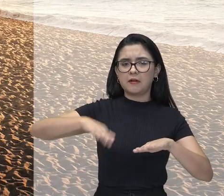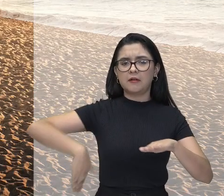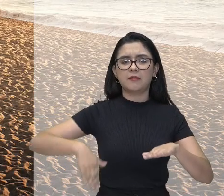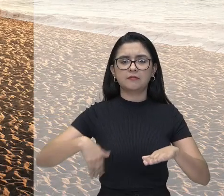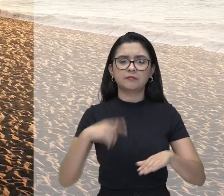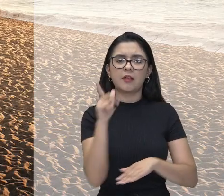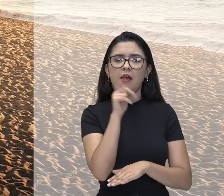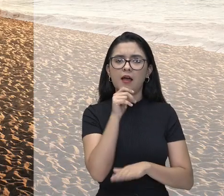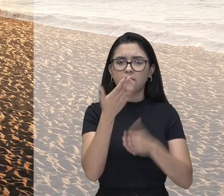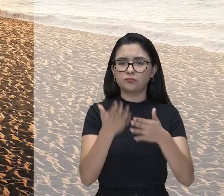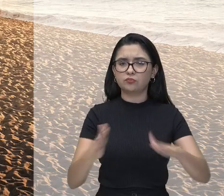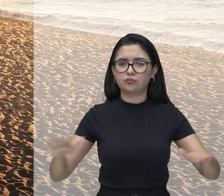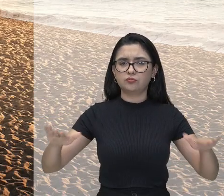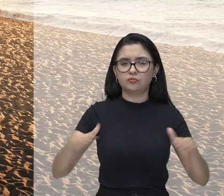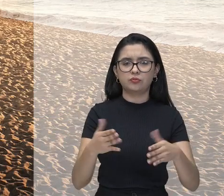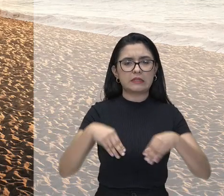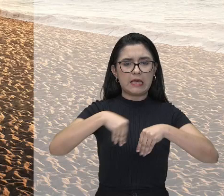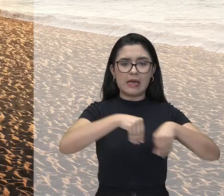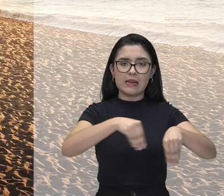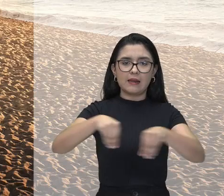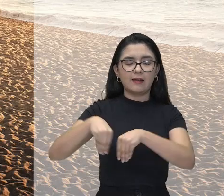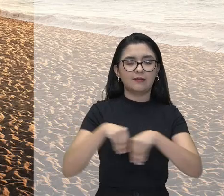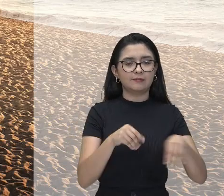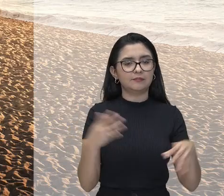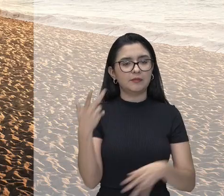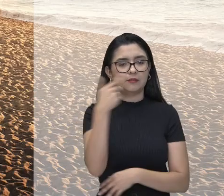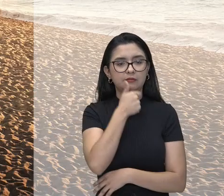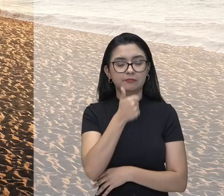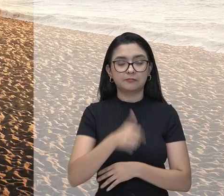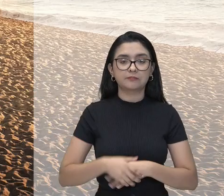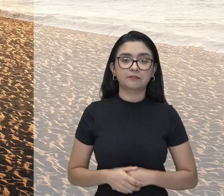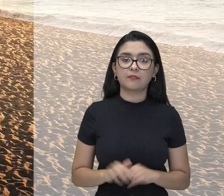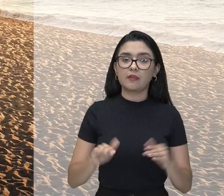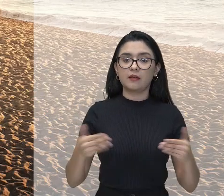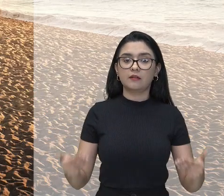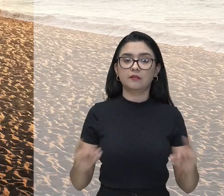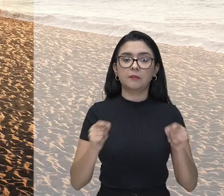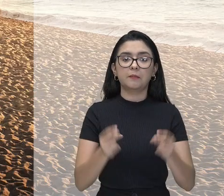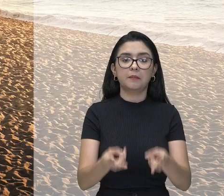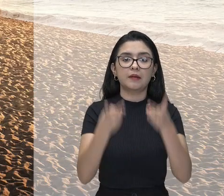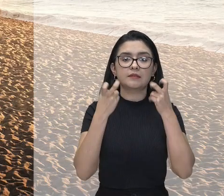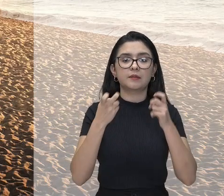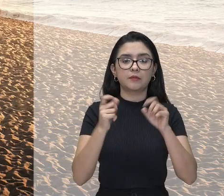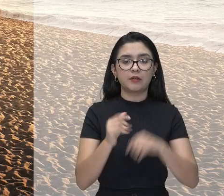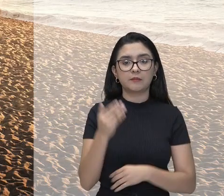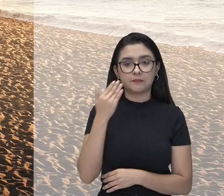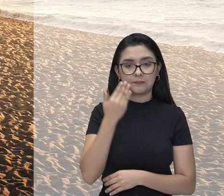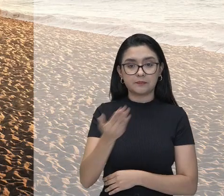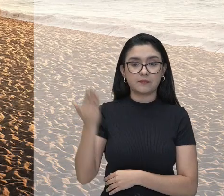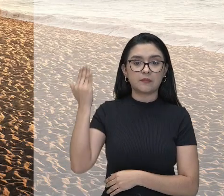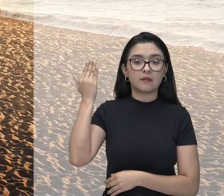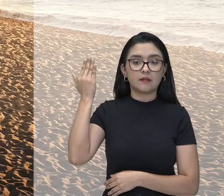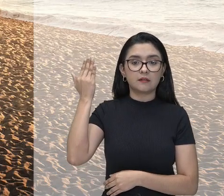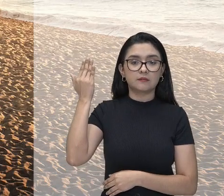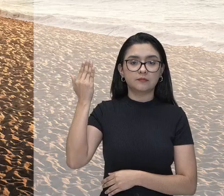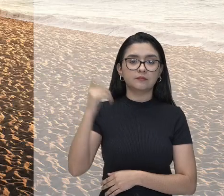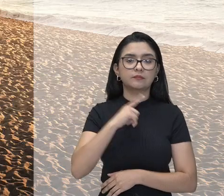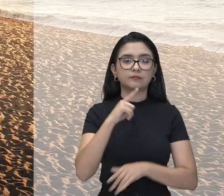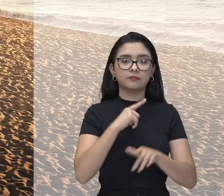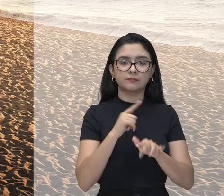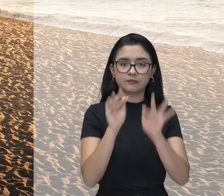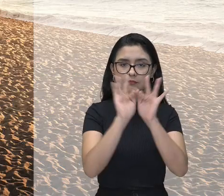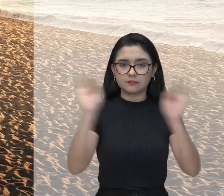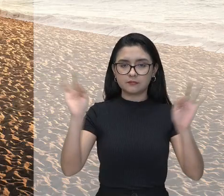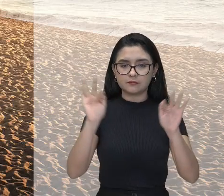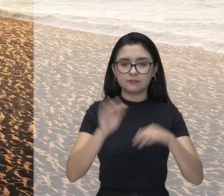mar, esta praia, esta areia, tudo de bom, né? Então, vejam aqui, em cima, el pretérito